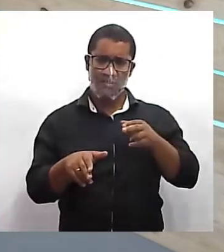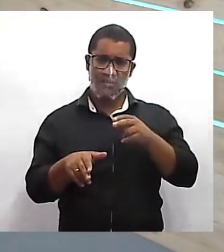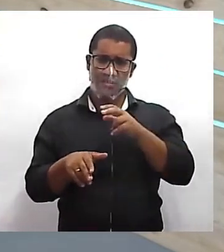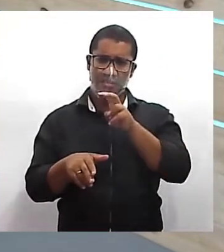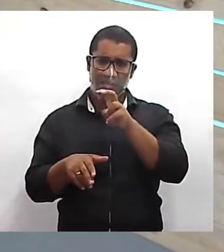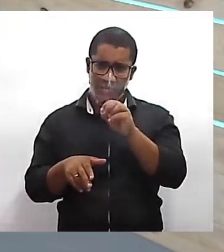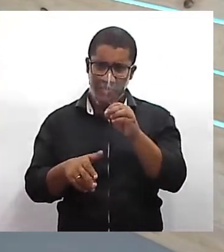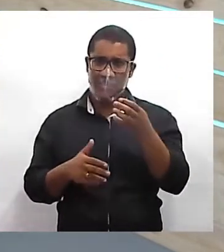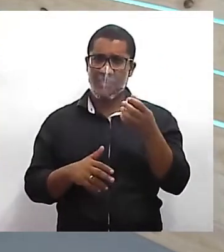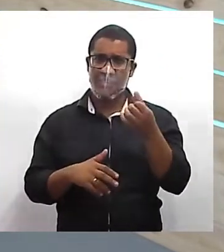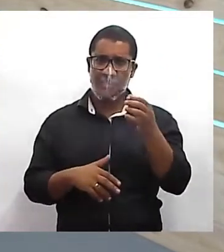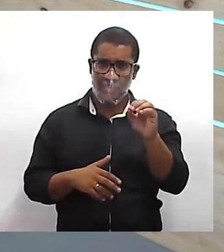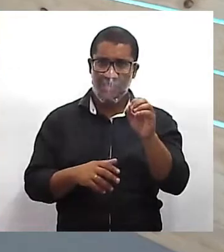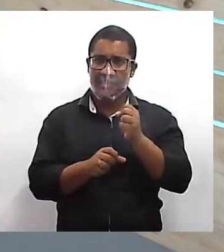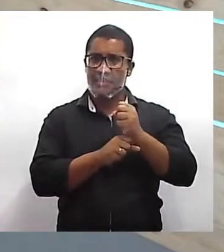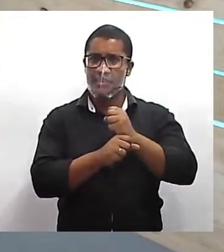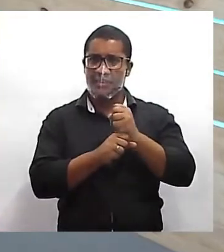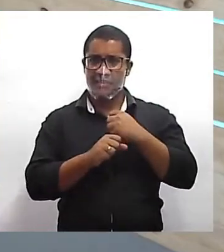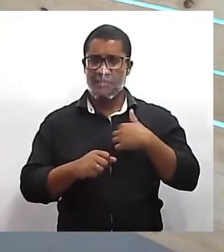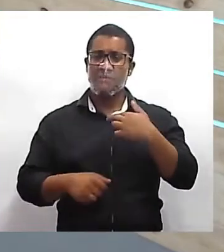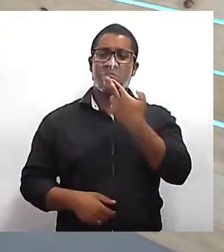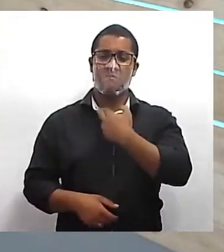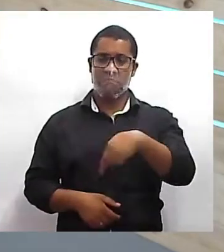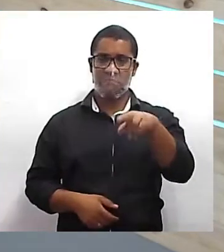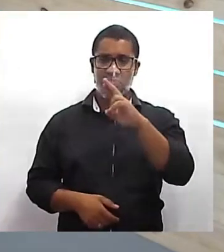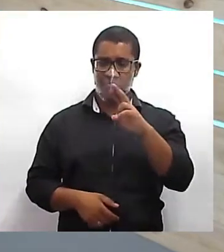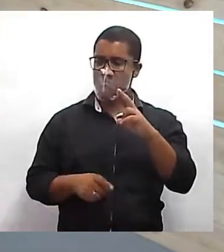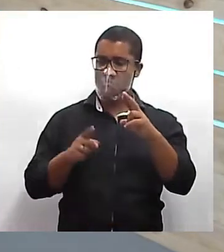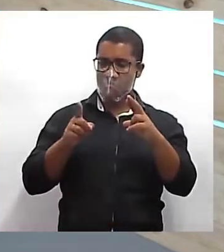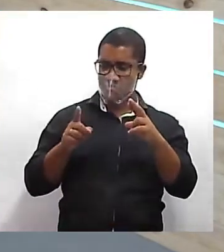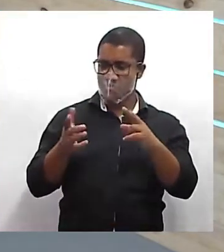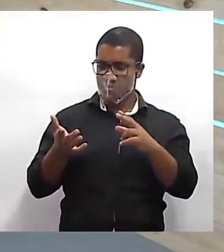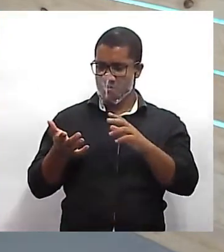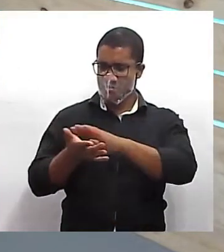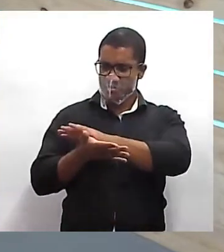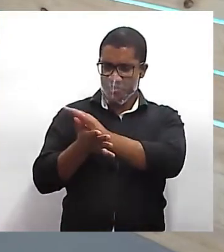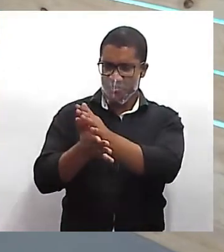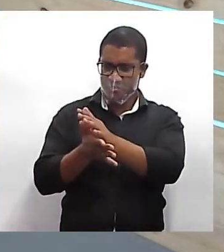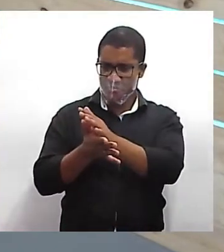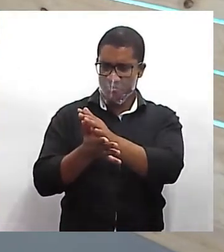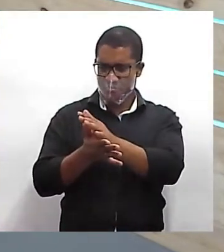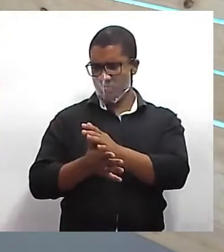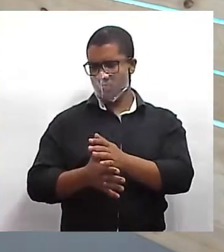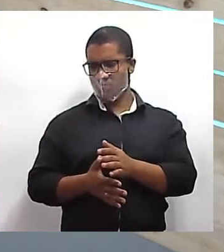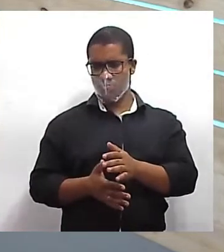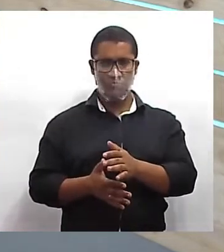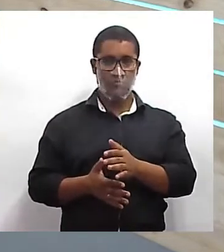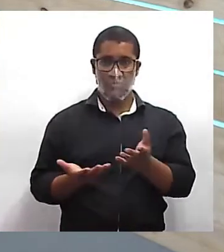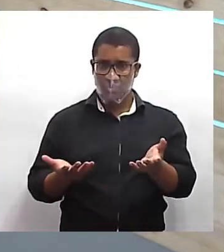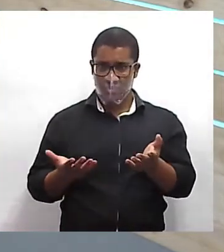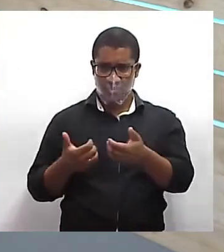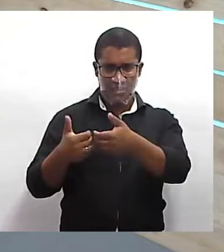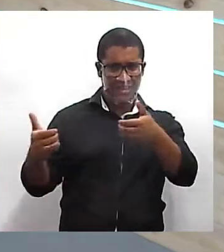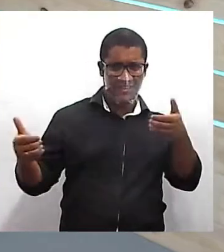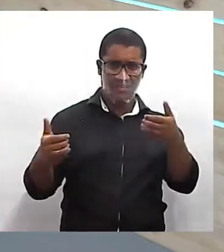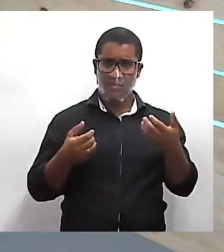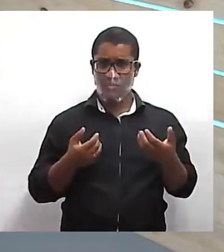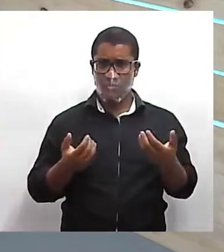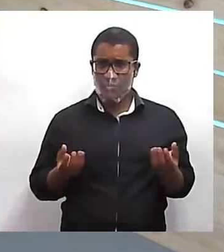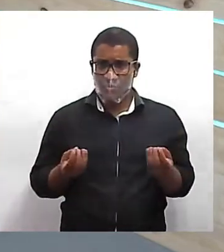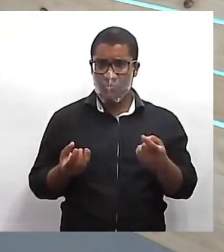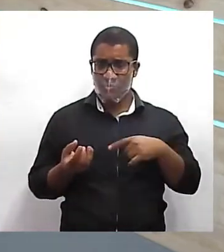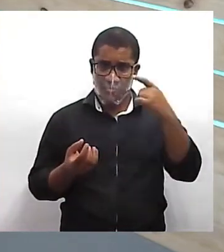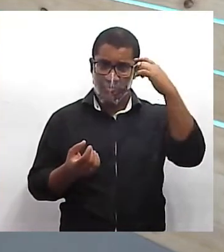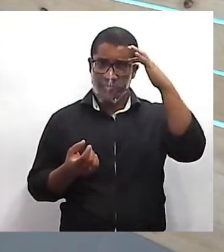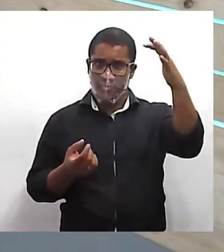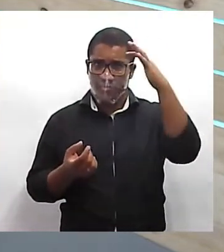posição religiosa deve balizar as relações sociais dentro da nossa sociedade. Temos que pensar e refletir a respeito disso. É muito importante